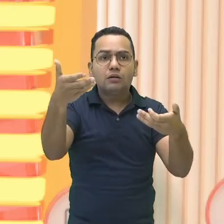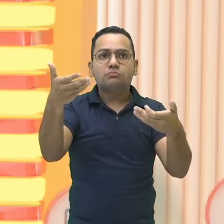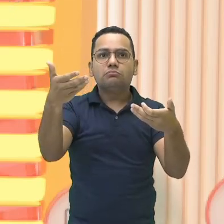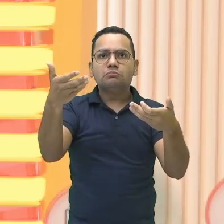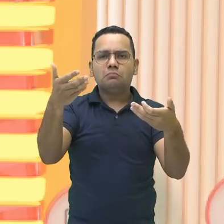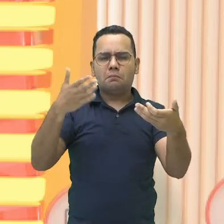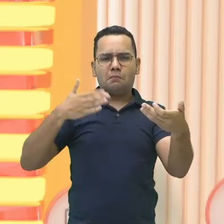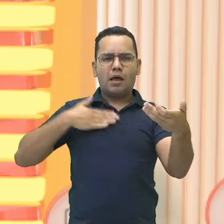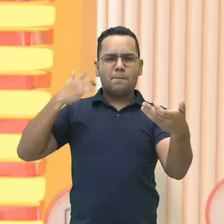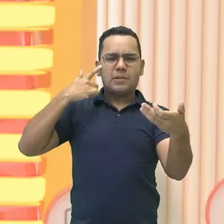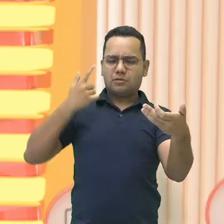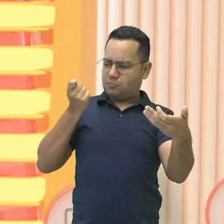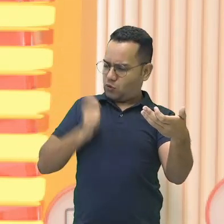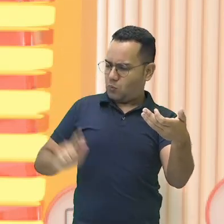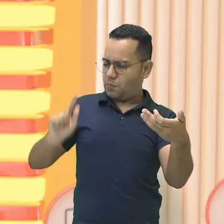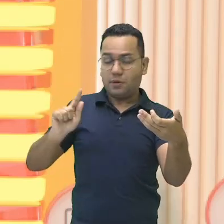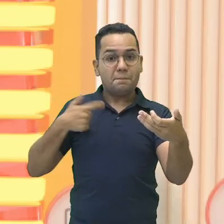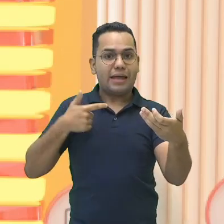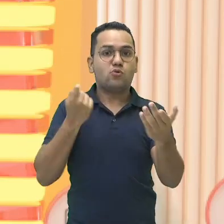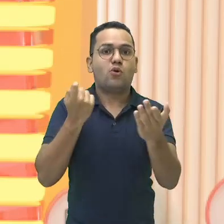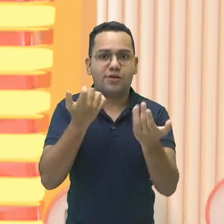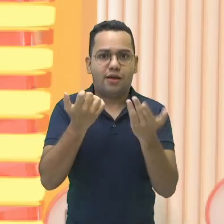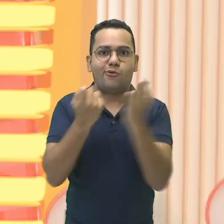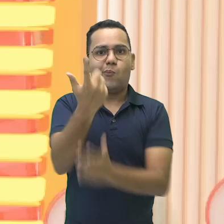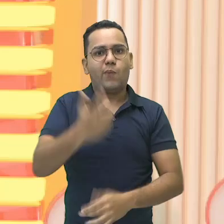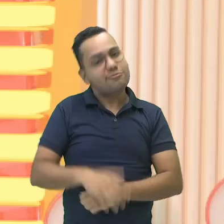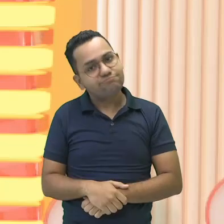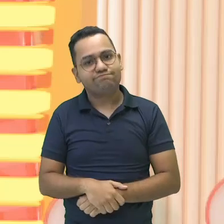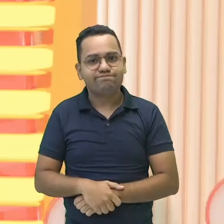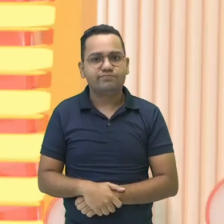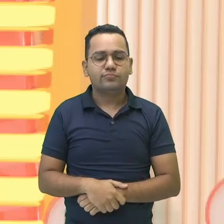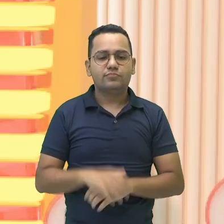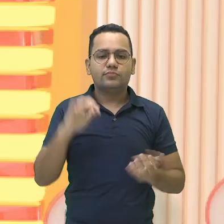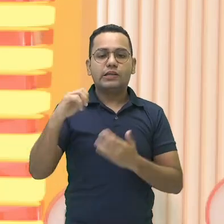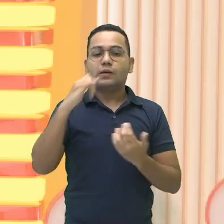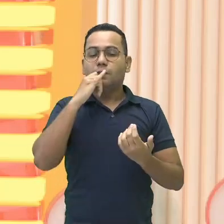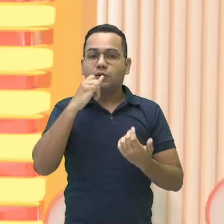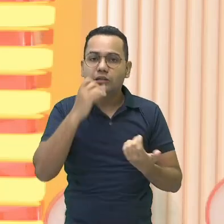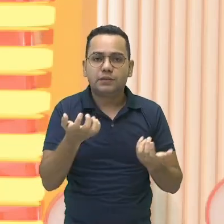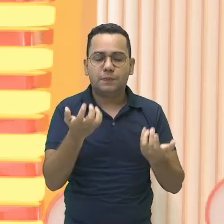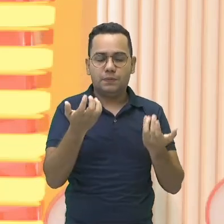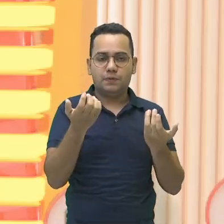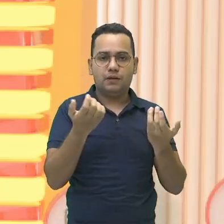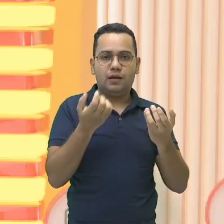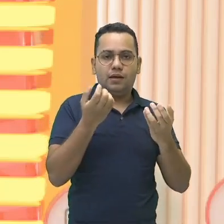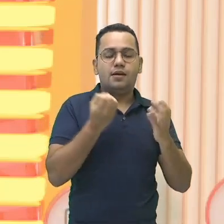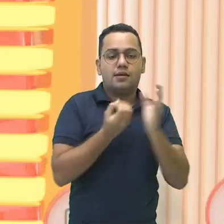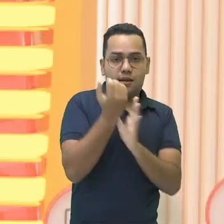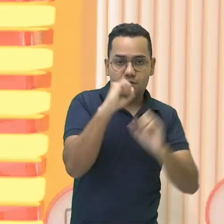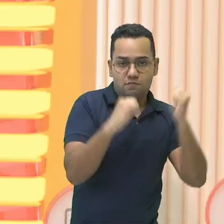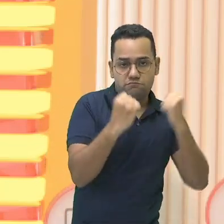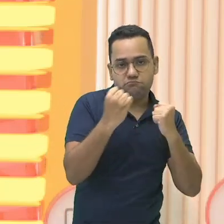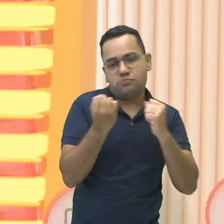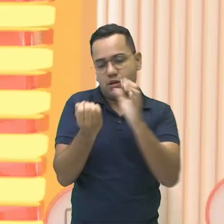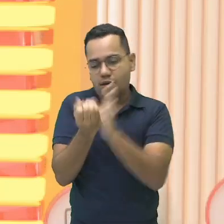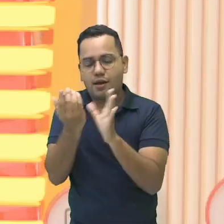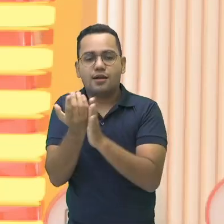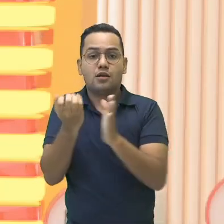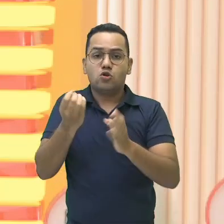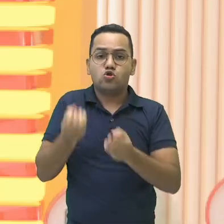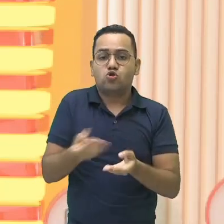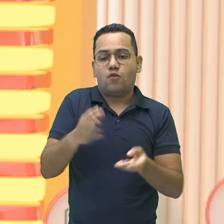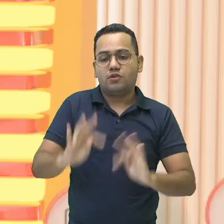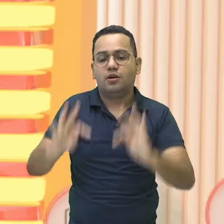de recursos da natureza, produção nas indústrias, criação de novas tecnologias, até chegar lá no comércio e ir para